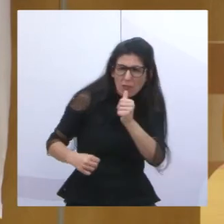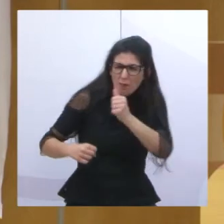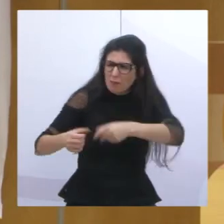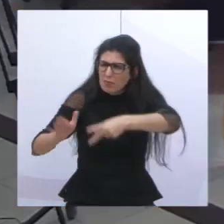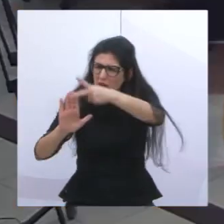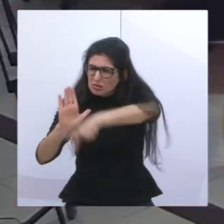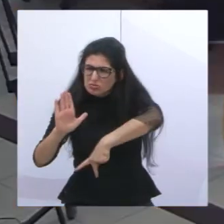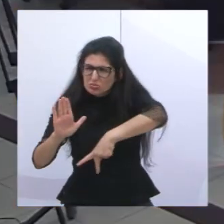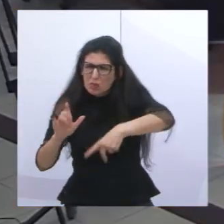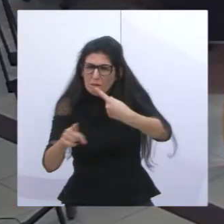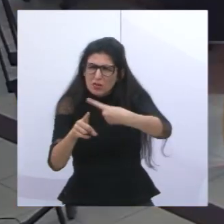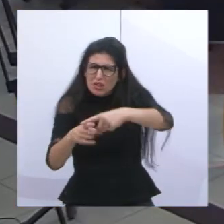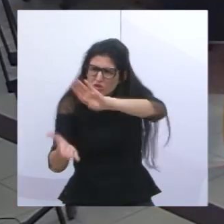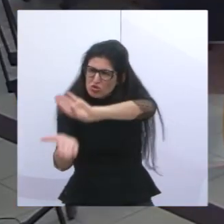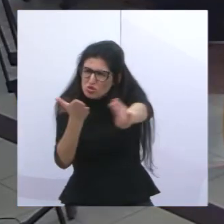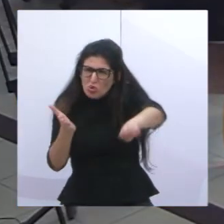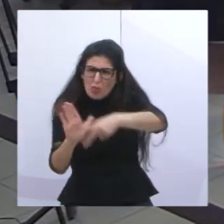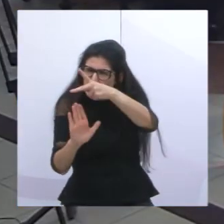todos.